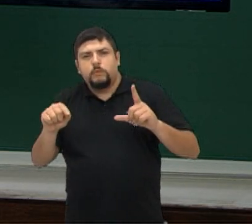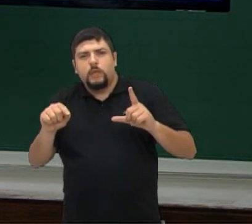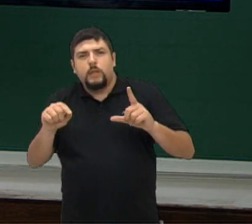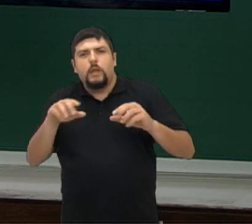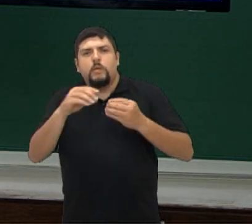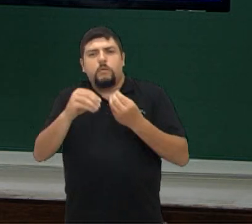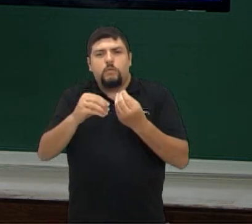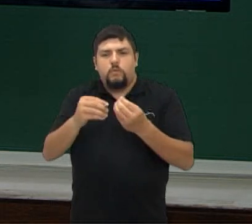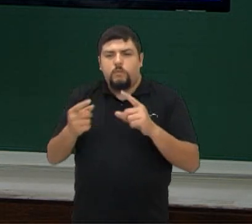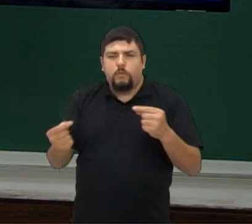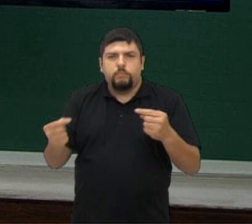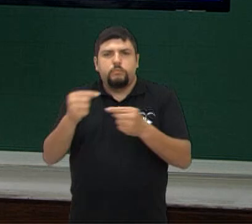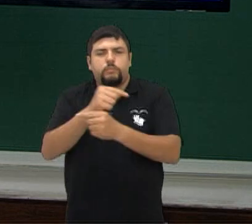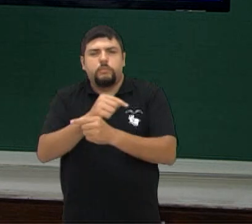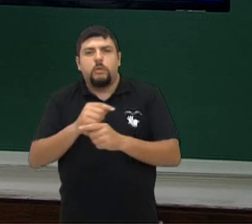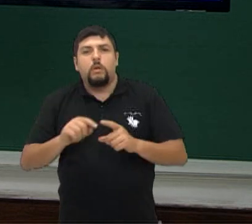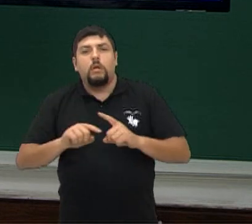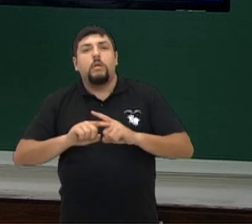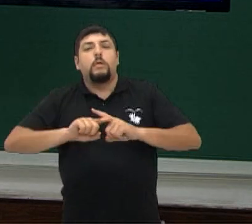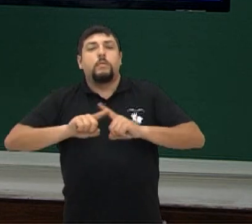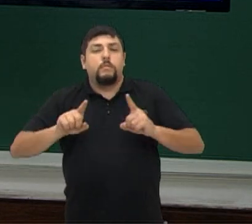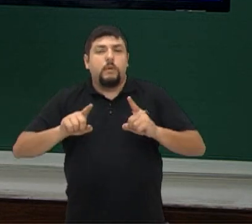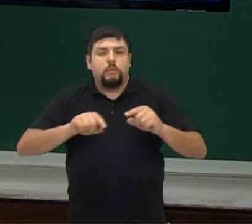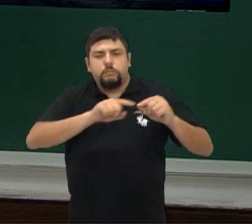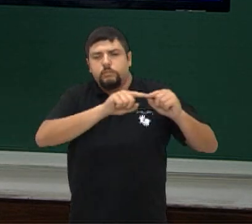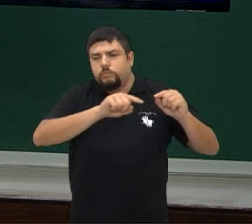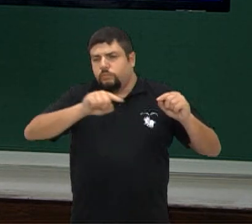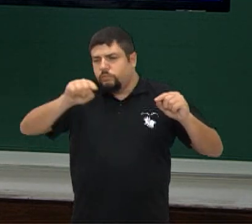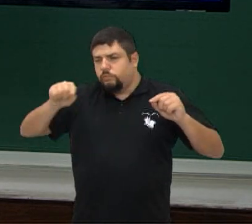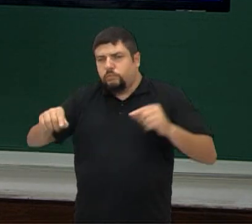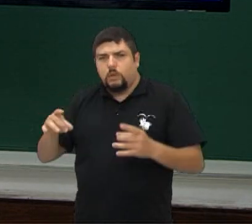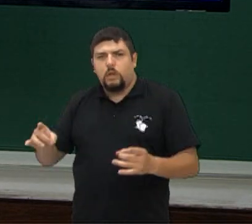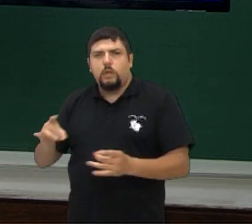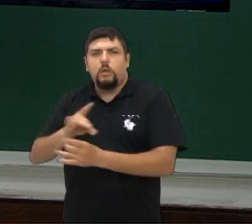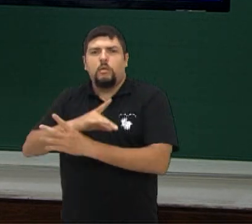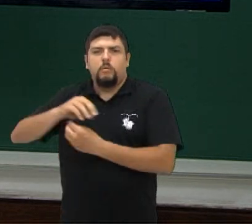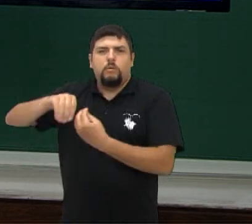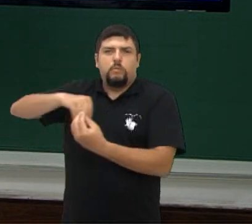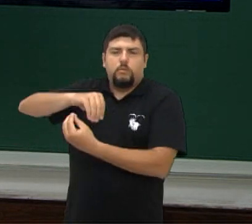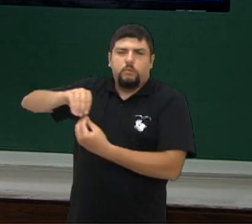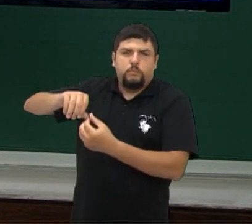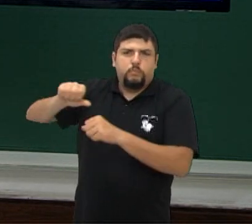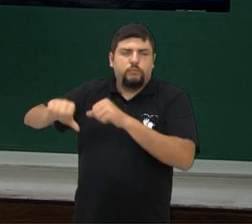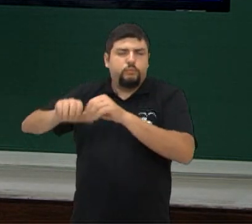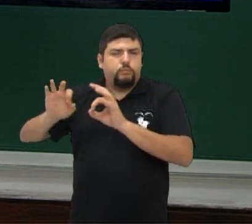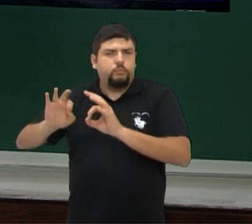no inverso, mas não faz diferença na alteração do deslocamento do equilíbrio.